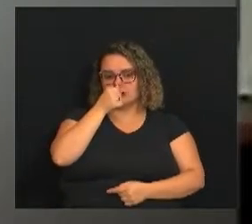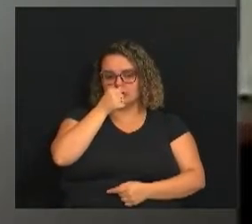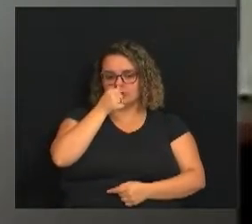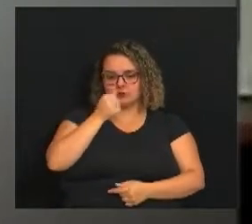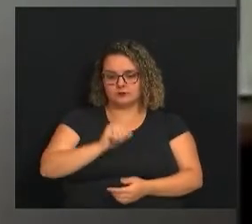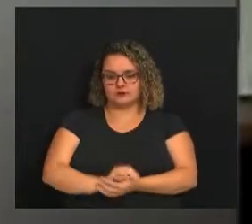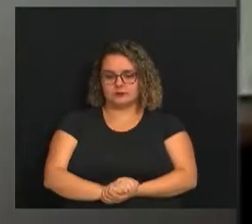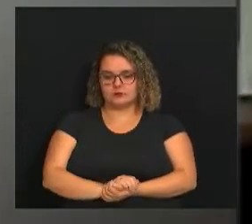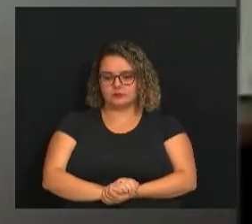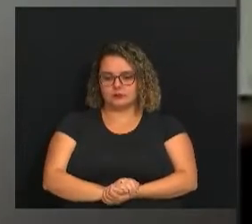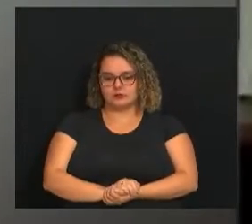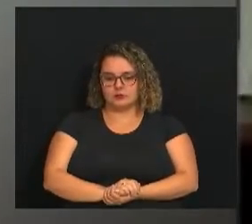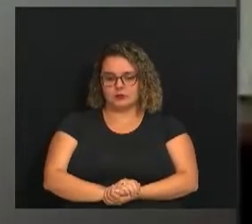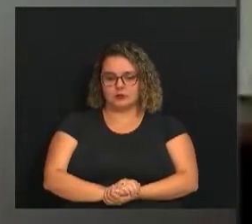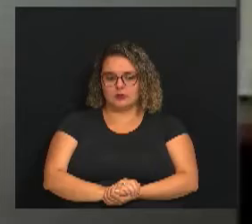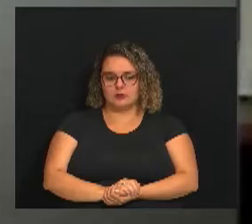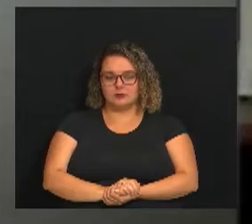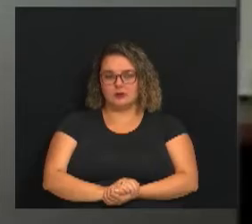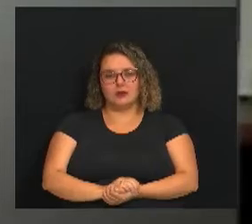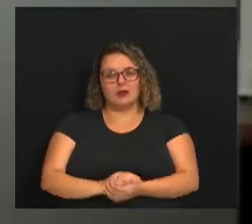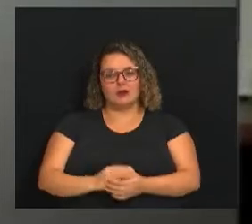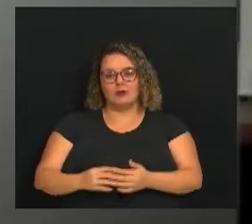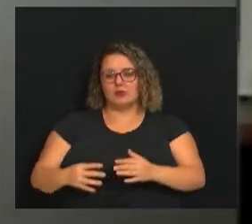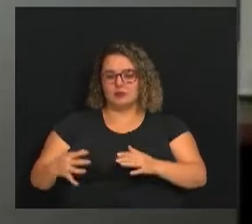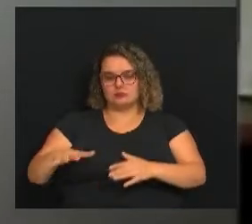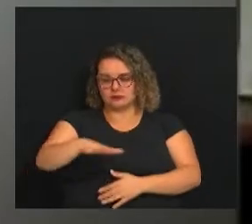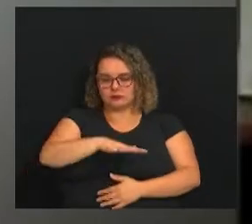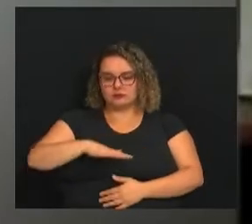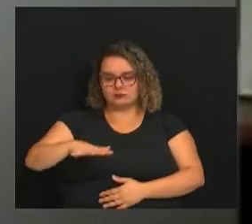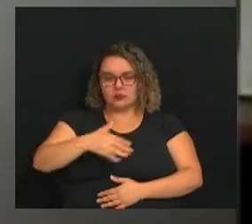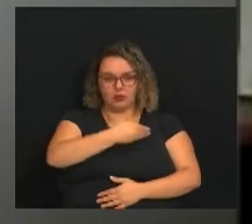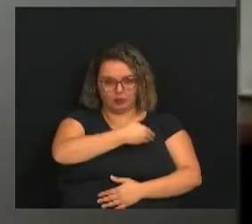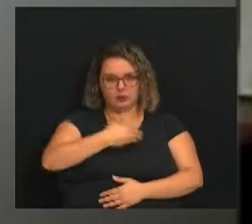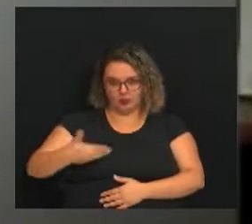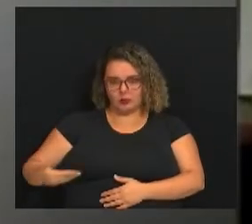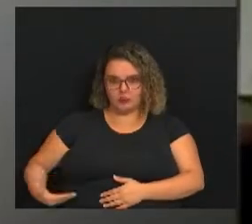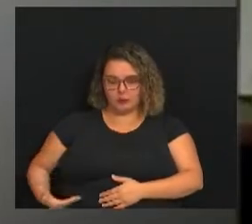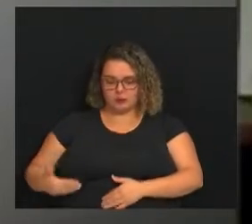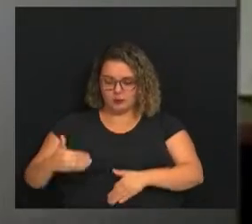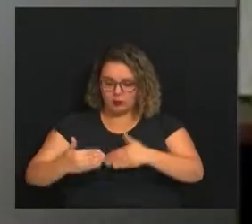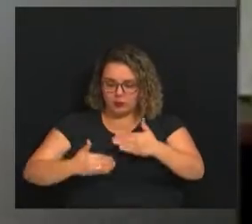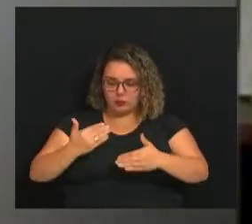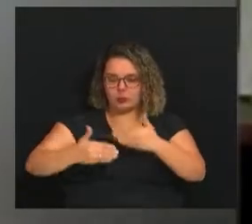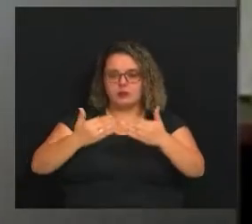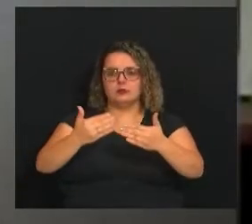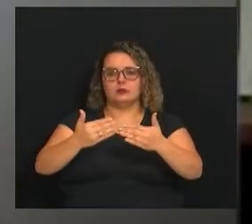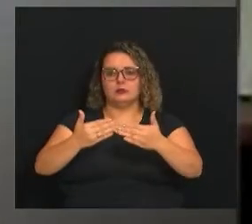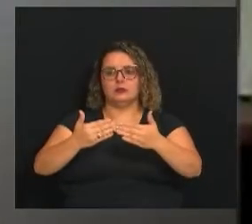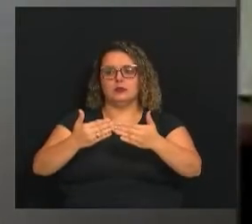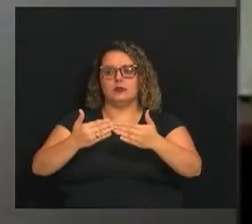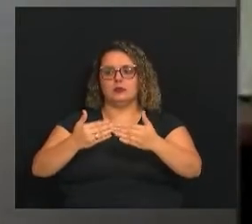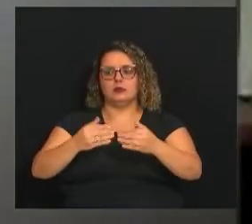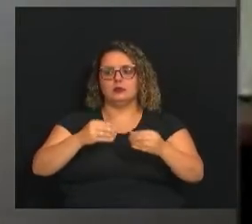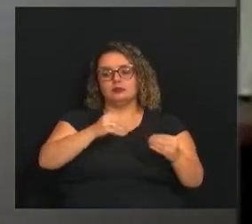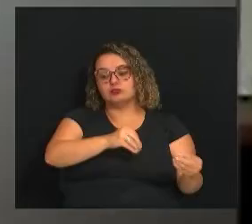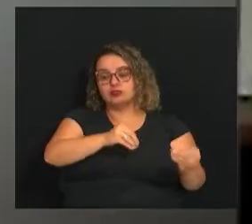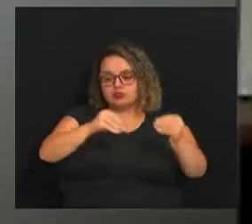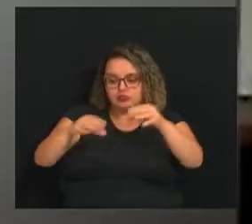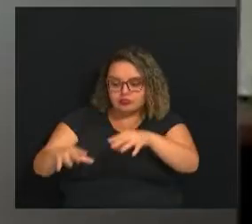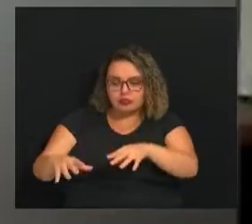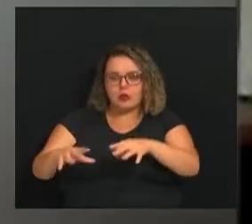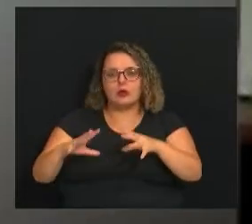essa situação de desmonte do setor público, né, de processos de transferência, né, dos